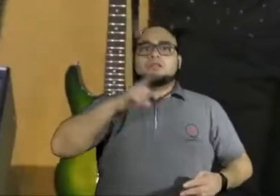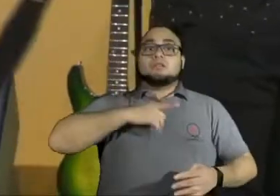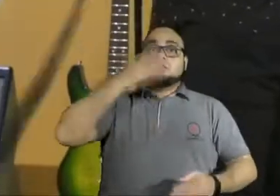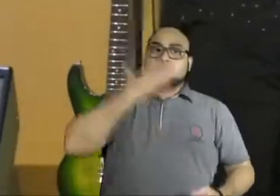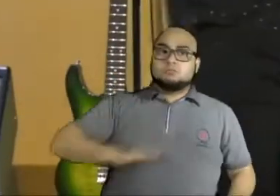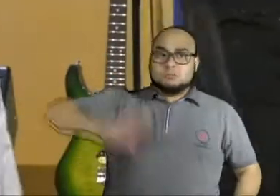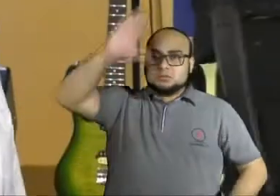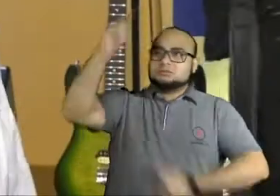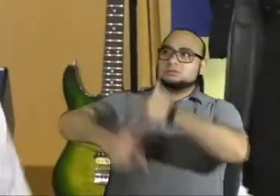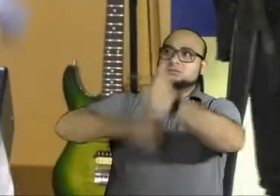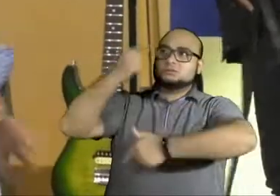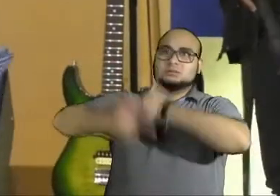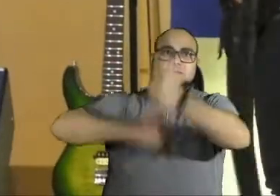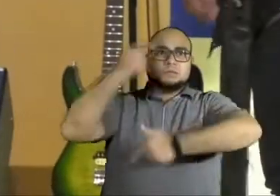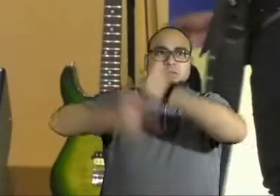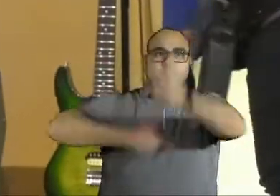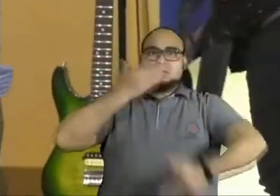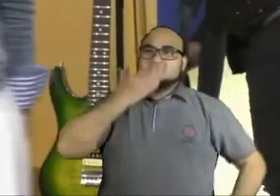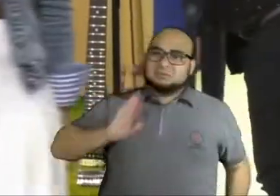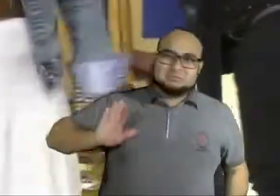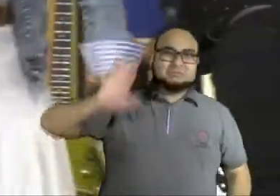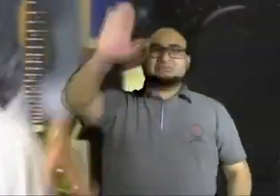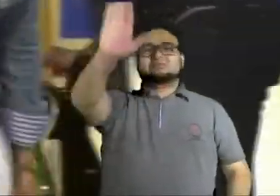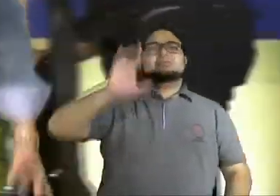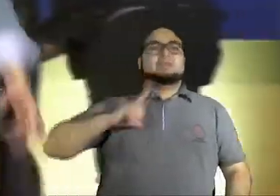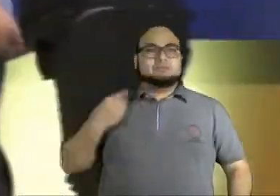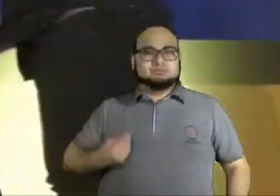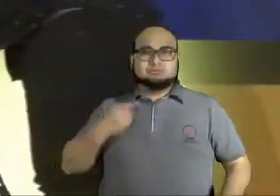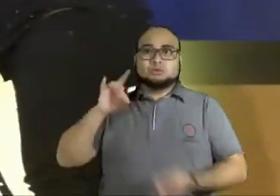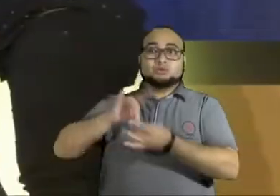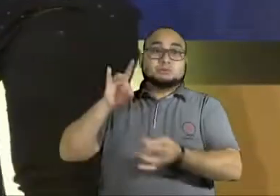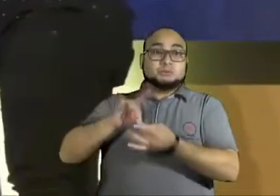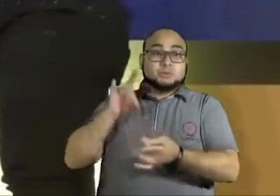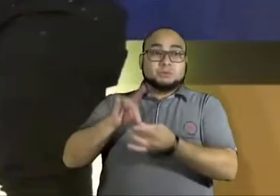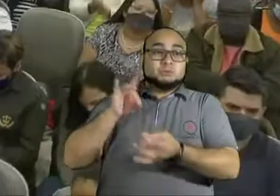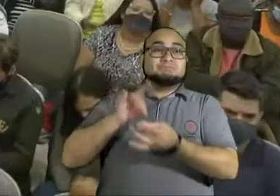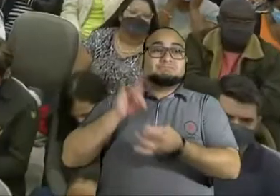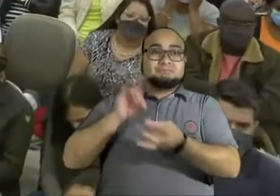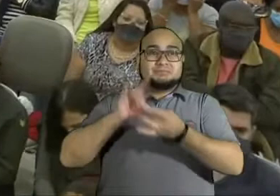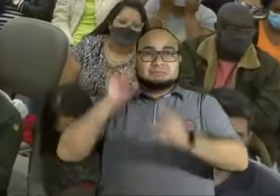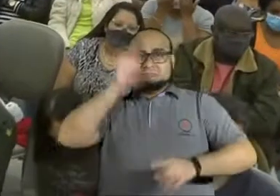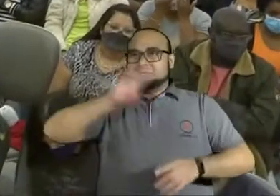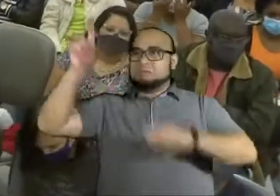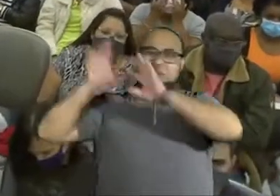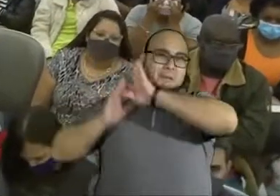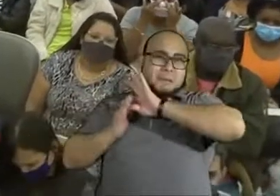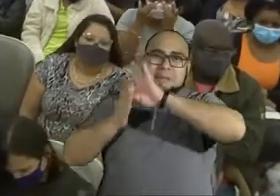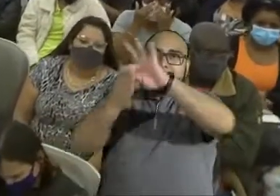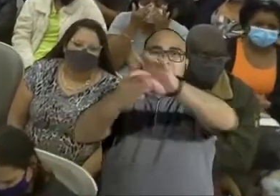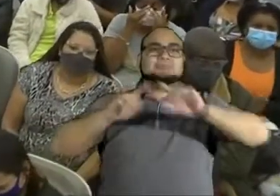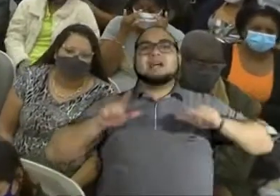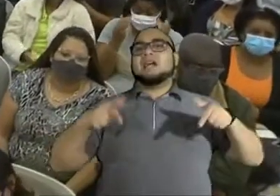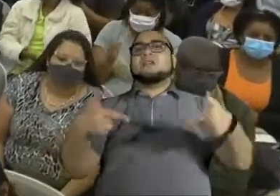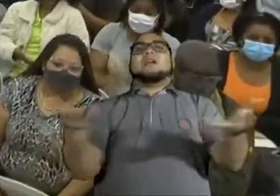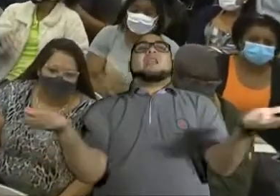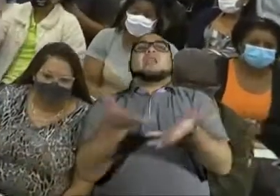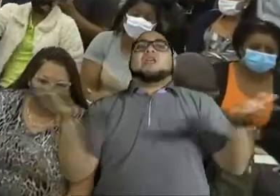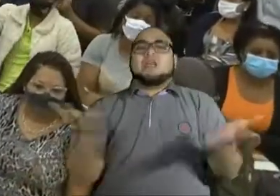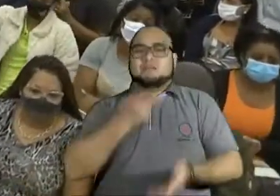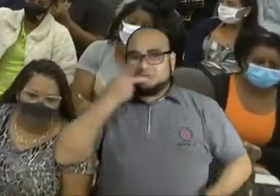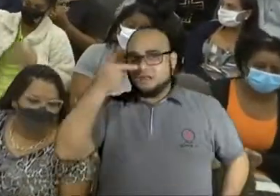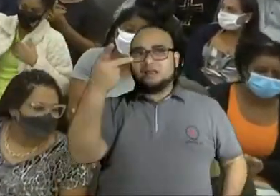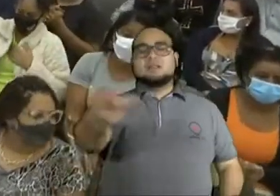negócios. Ele tem palavra para a tua vida espiritual. Ele te trouxe hoje aqui e Ele está dizendo, não ande a ermo,